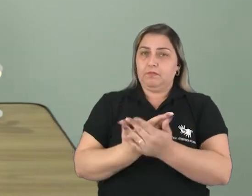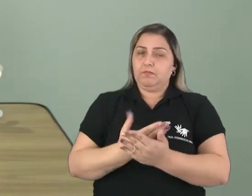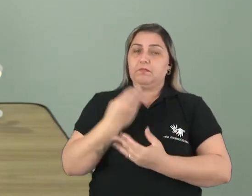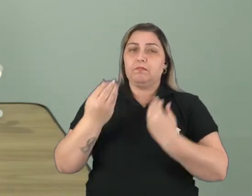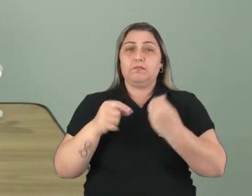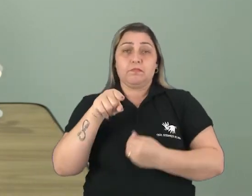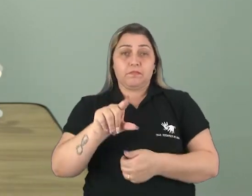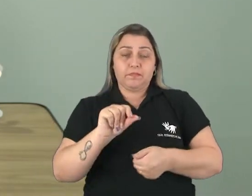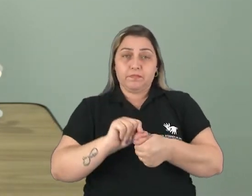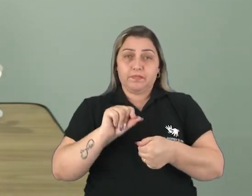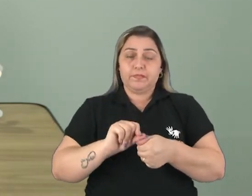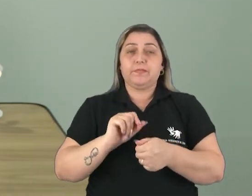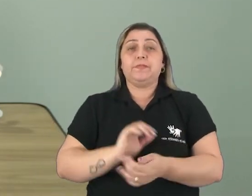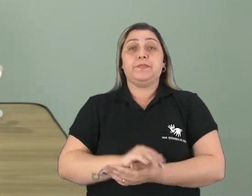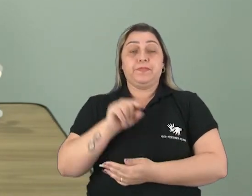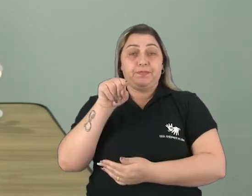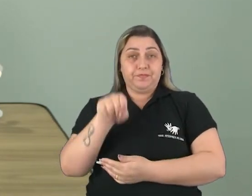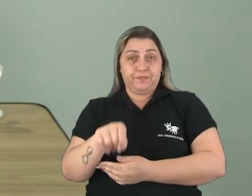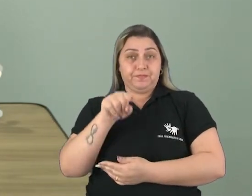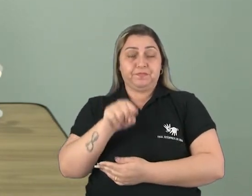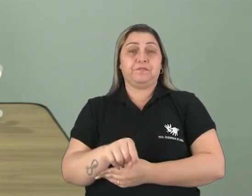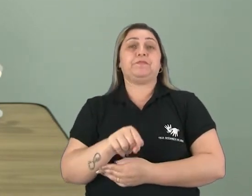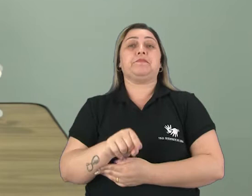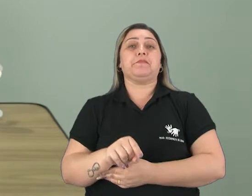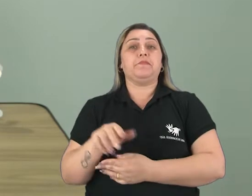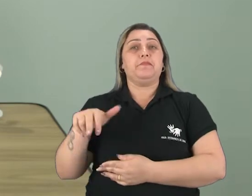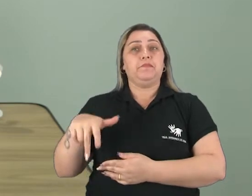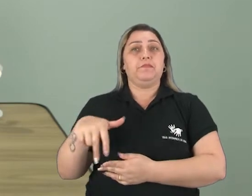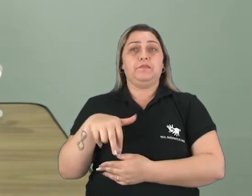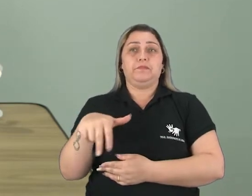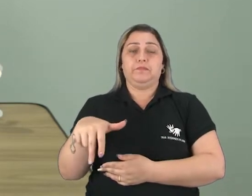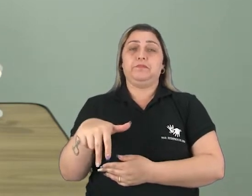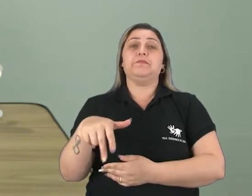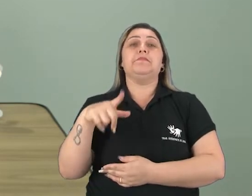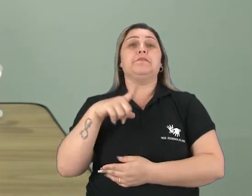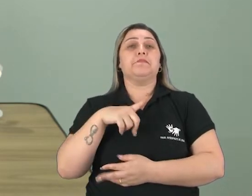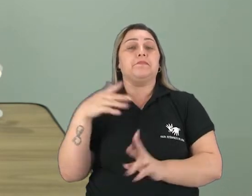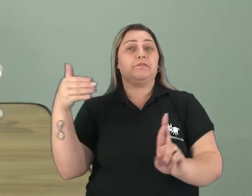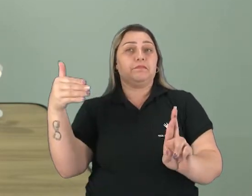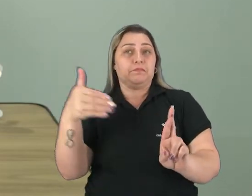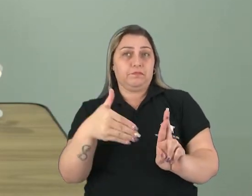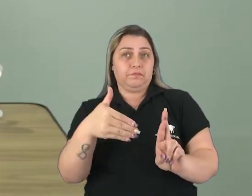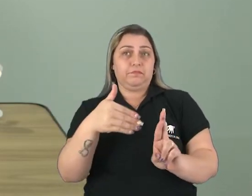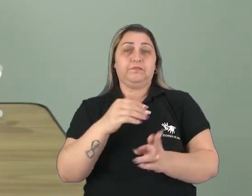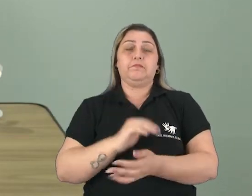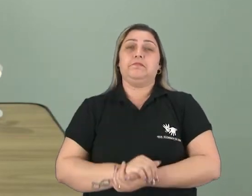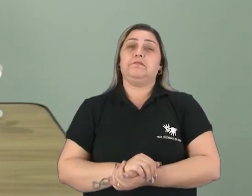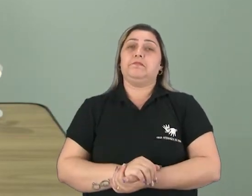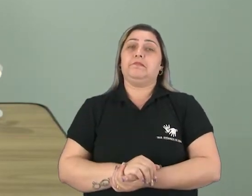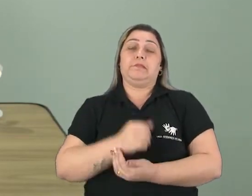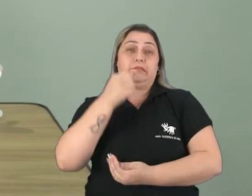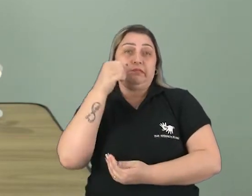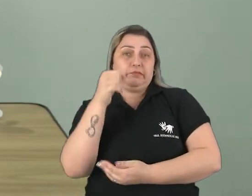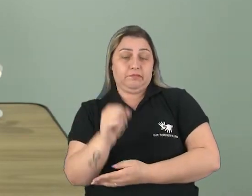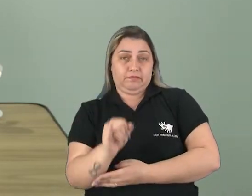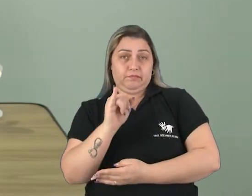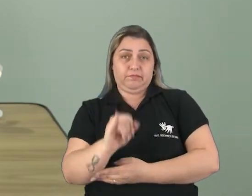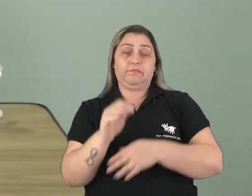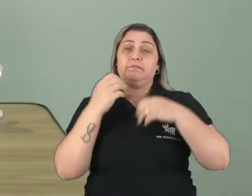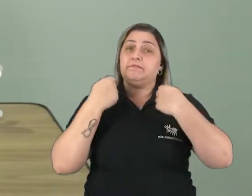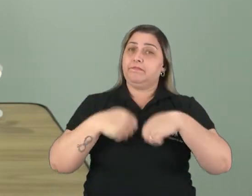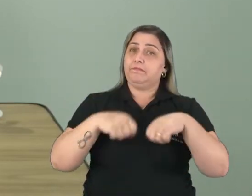vocês fazem? Vocês seguem caminhos que têm ponto de referência? E se você